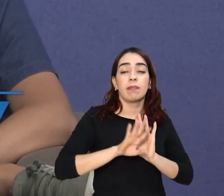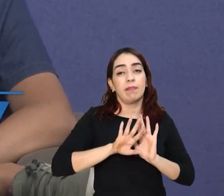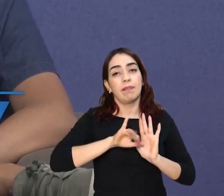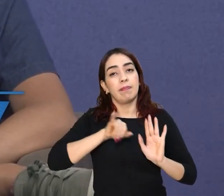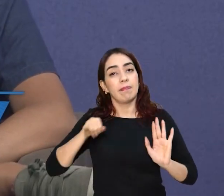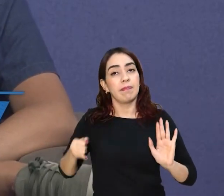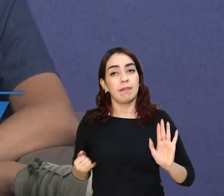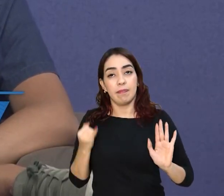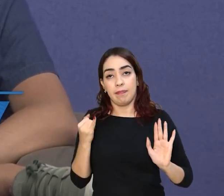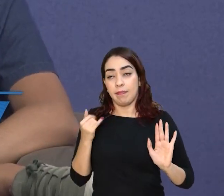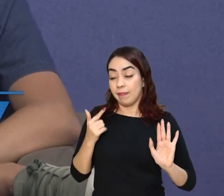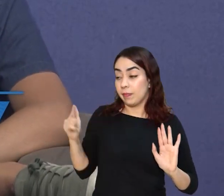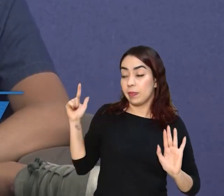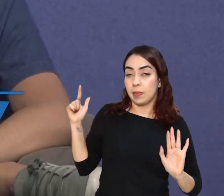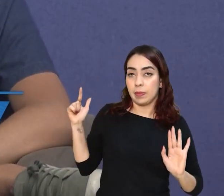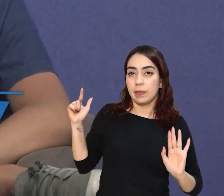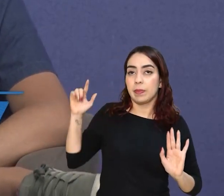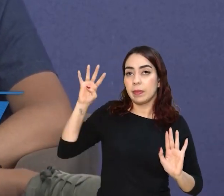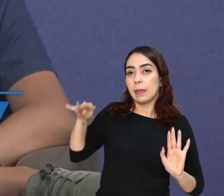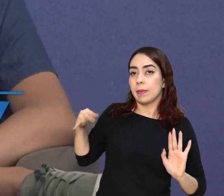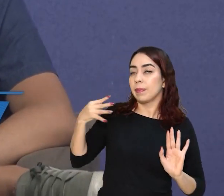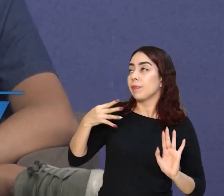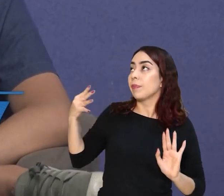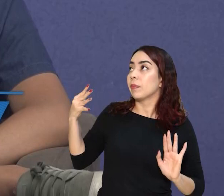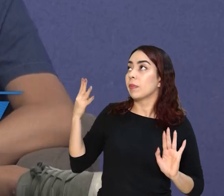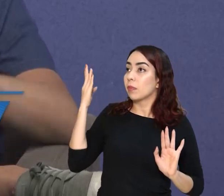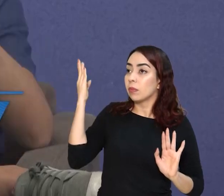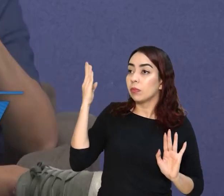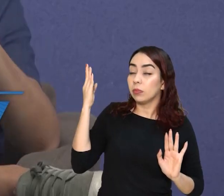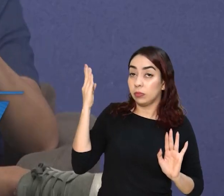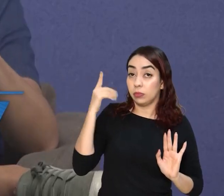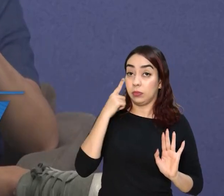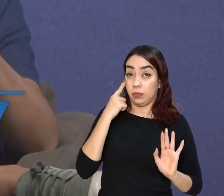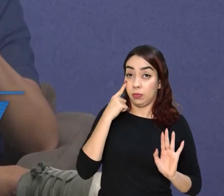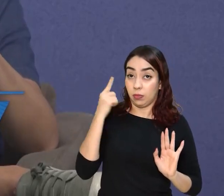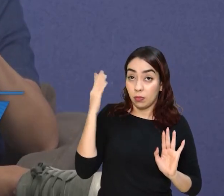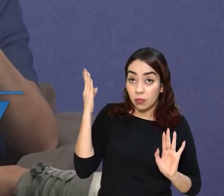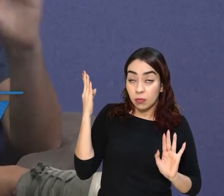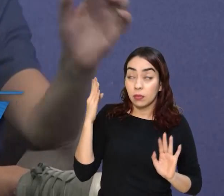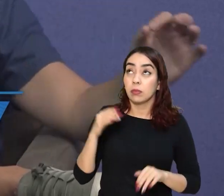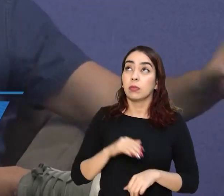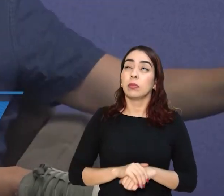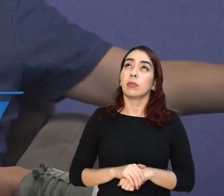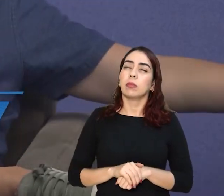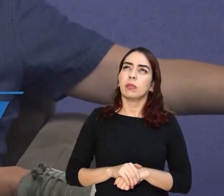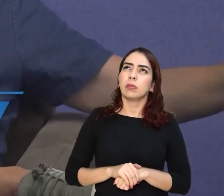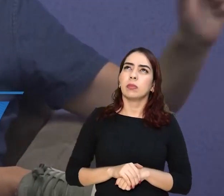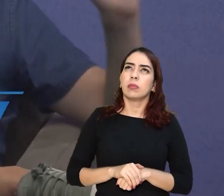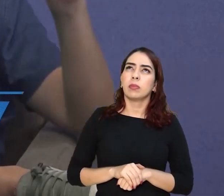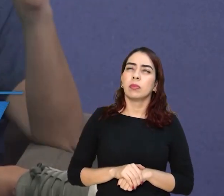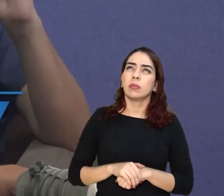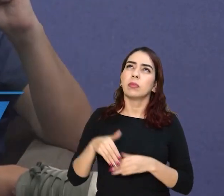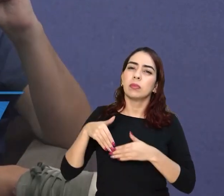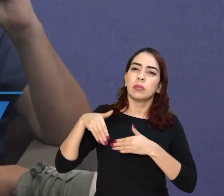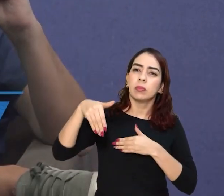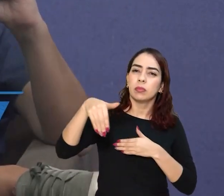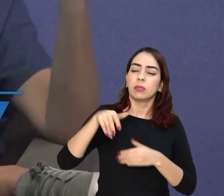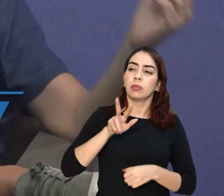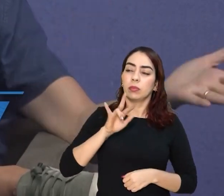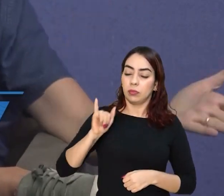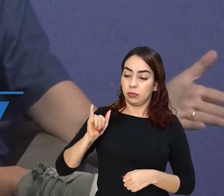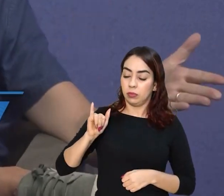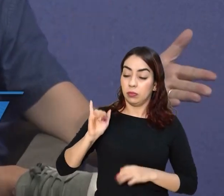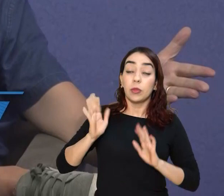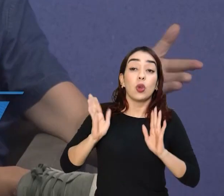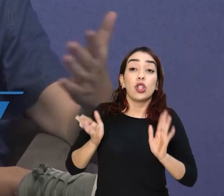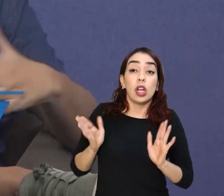o aproveitamento desses times da parte de cima da tabela é muito alto. Então, olha só a projeção. São 10 rodadas até agora. Os times